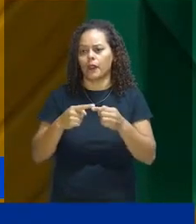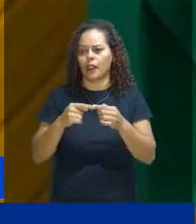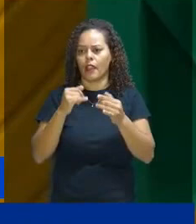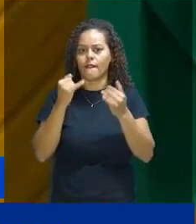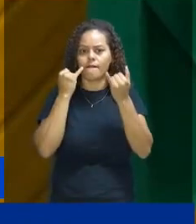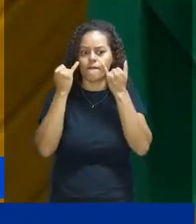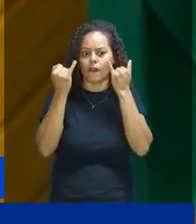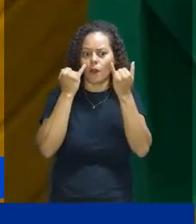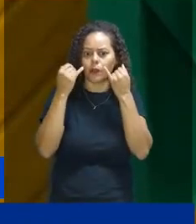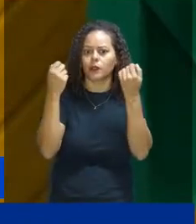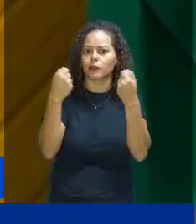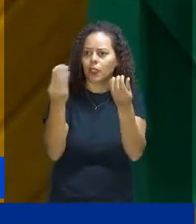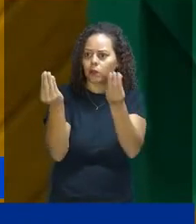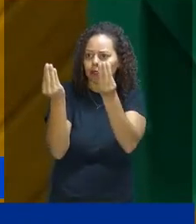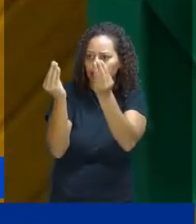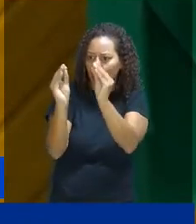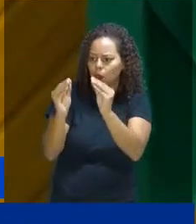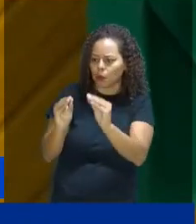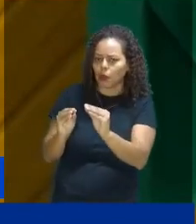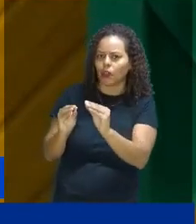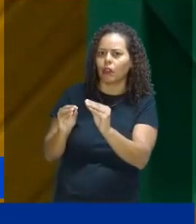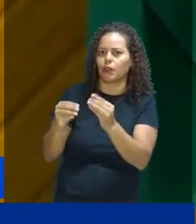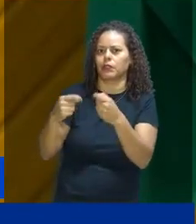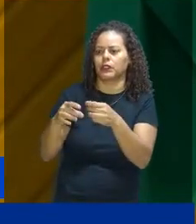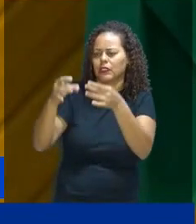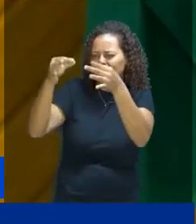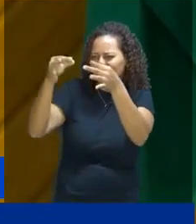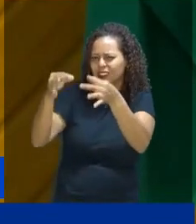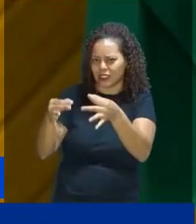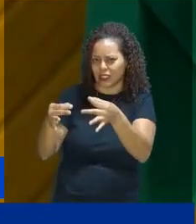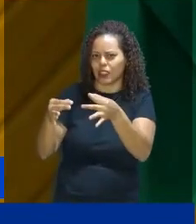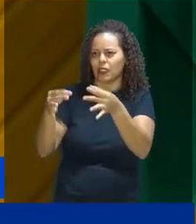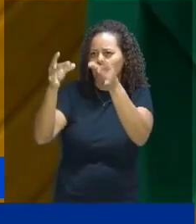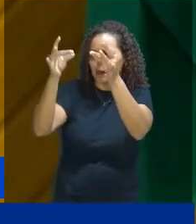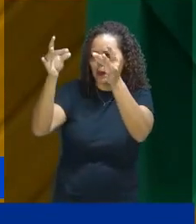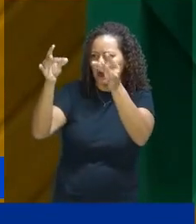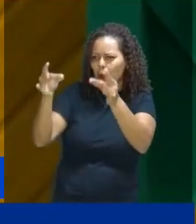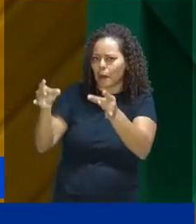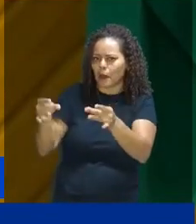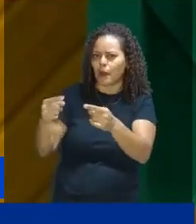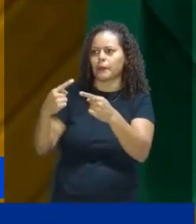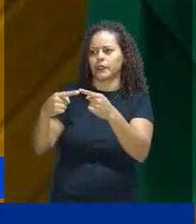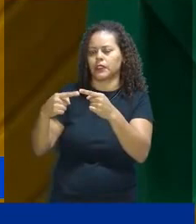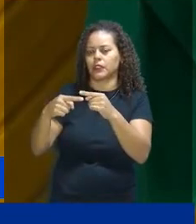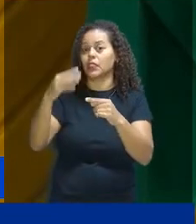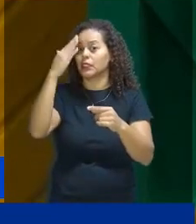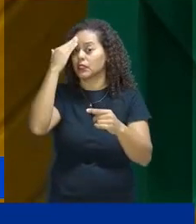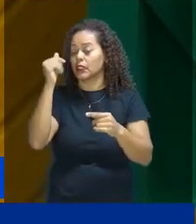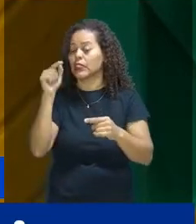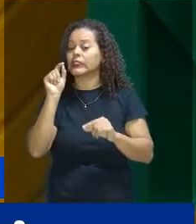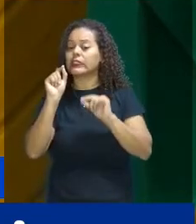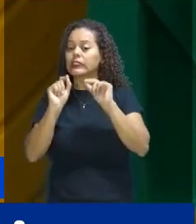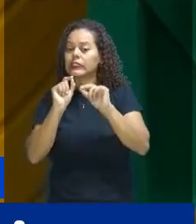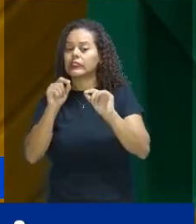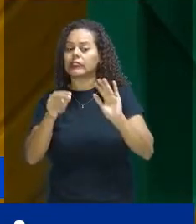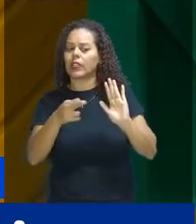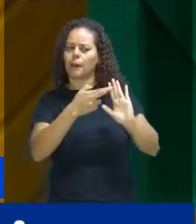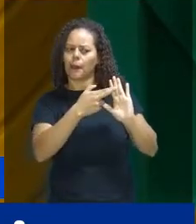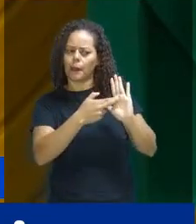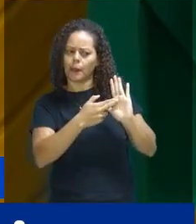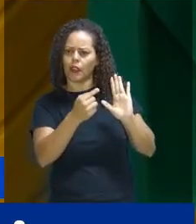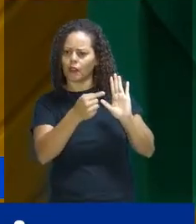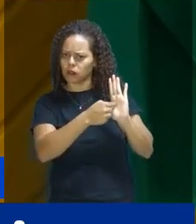é impossível sindicar se a despesa cumpriu os critérios de economicidade que estão ali no